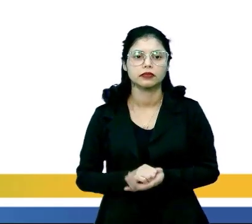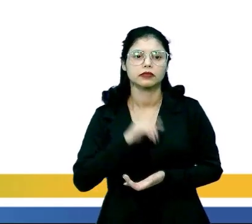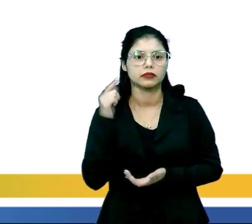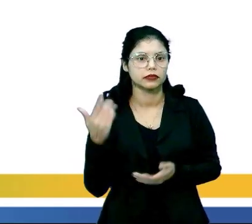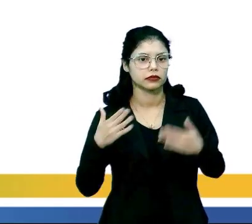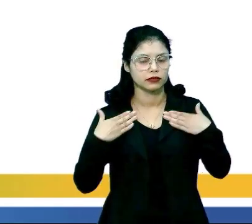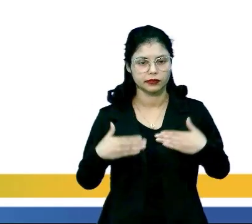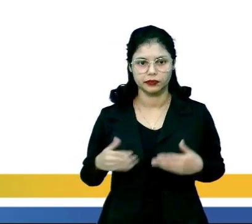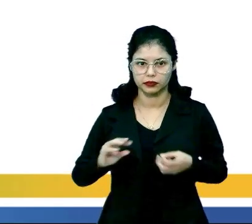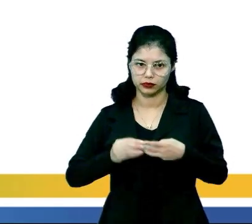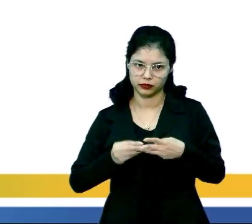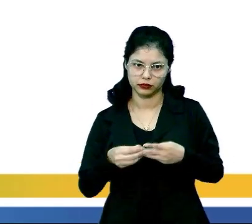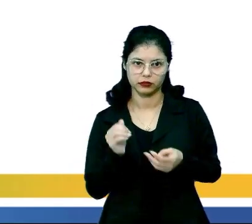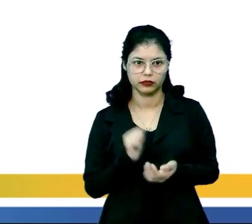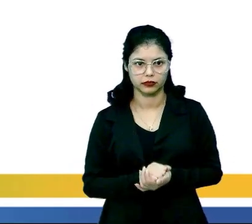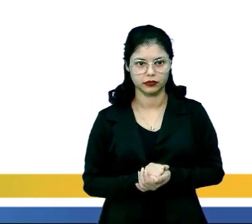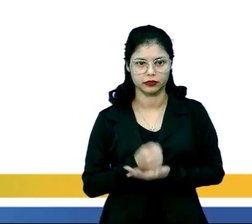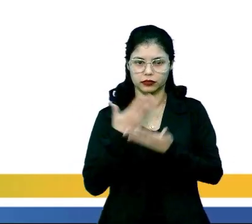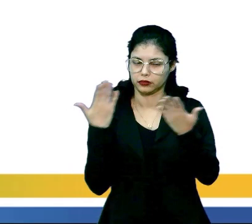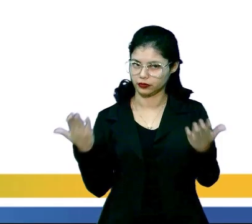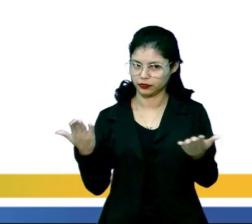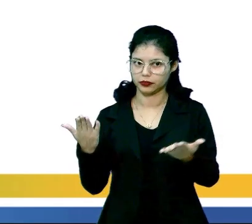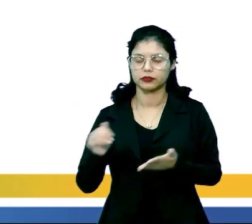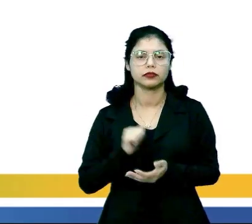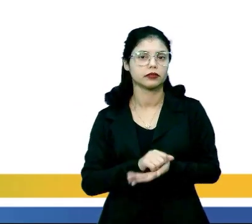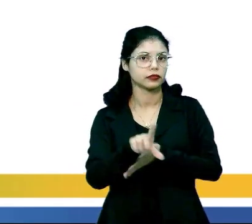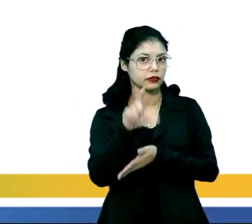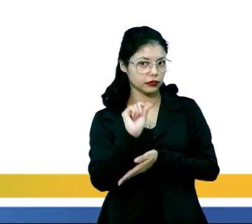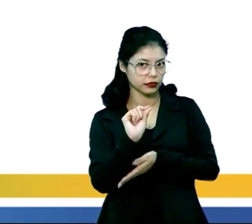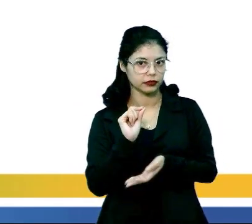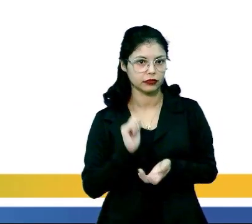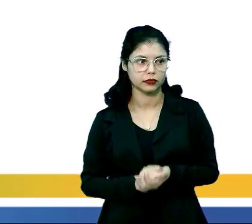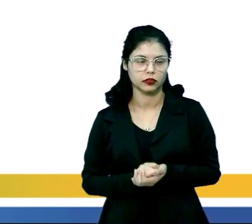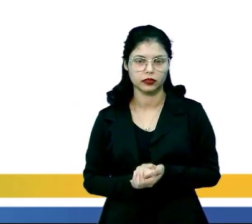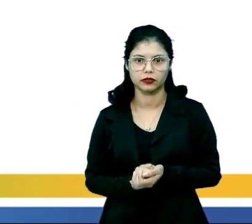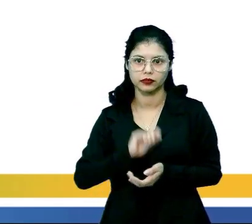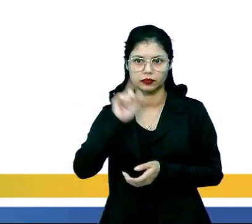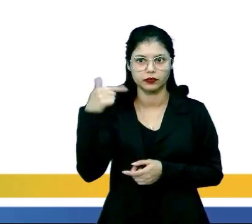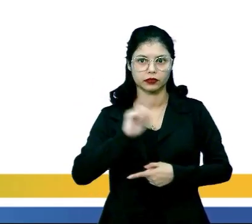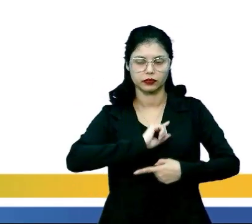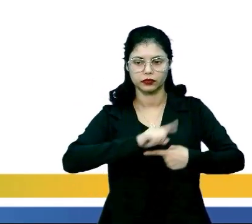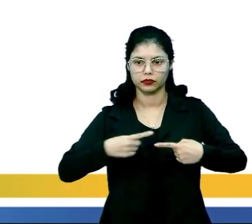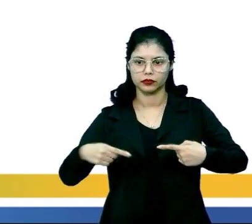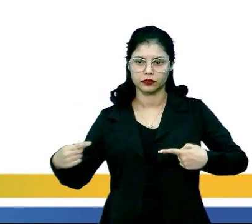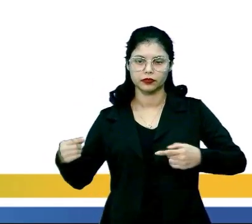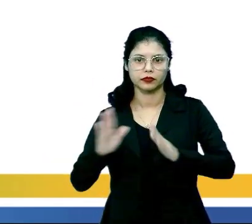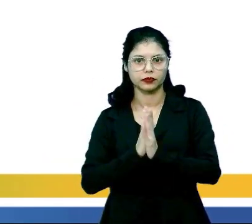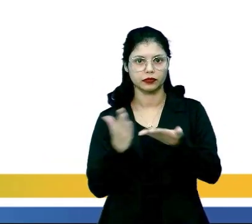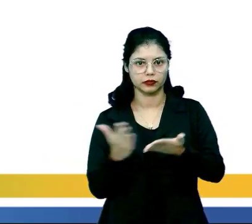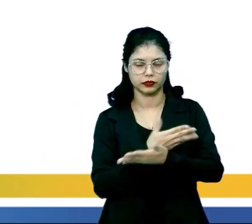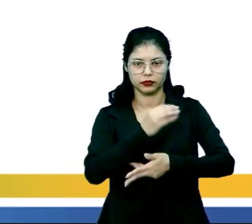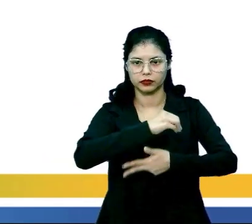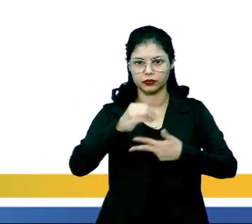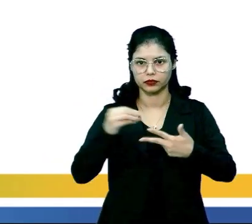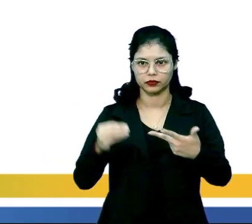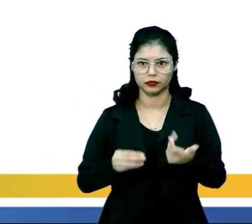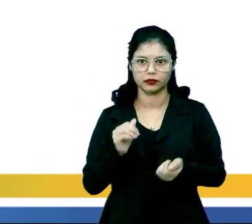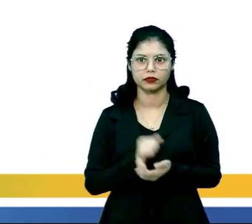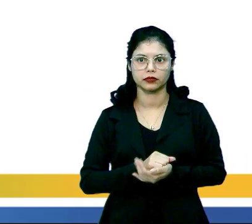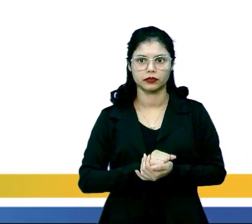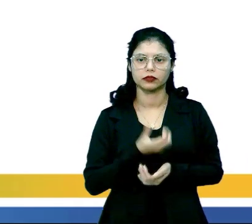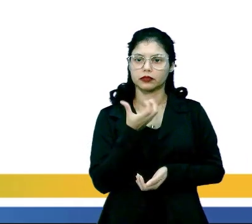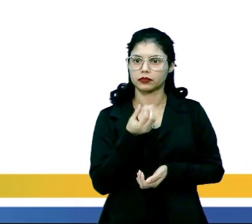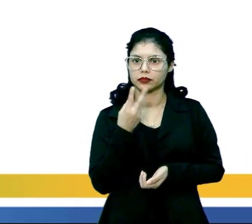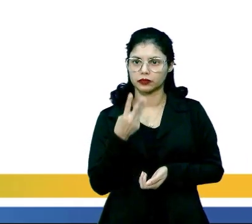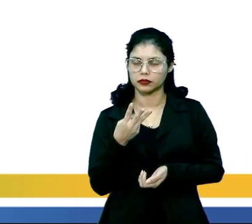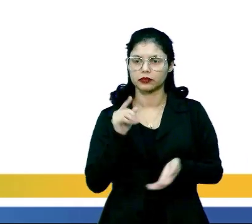Corpo celular também não, dendrito não. Então, essa é uma questão, tá certo? Lá do caderno de vocês, do livro que vocês